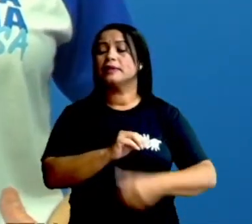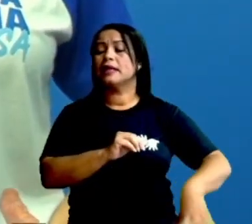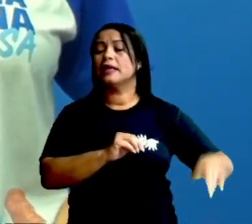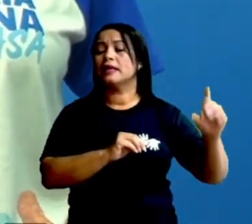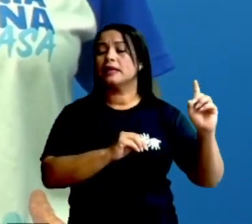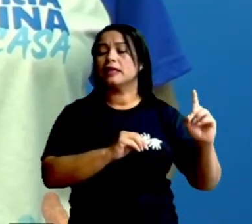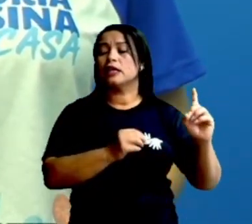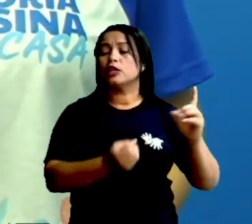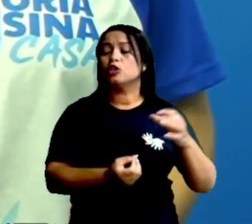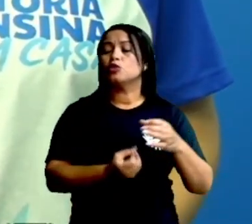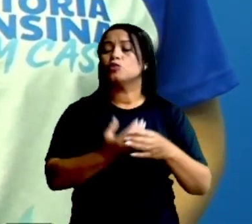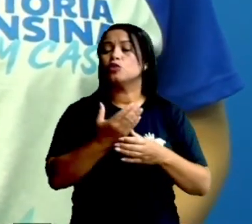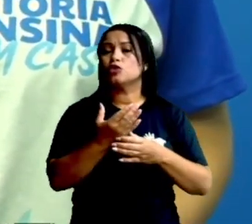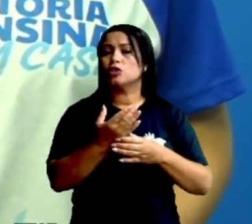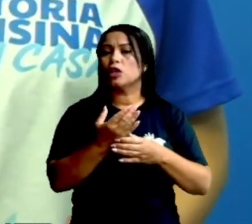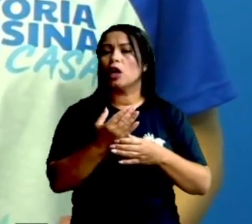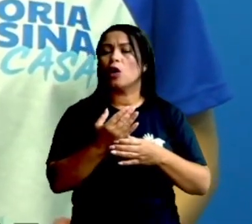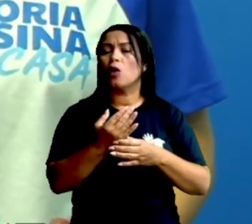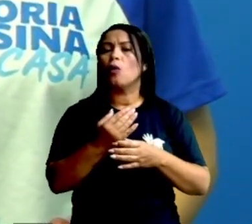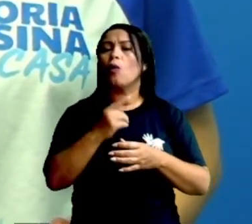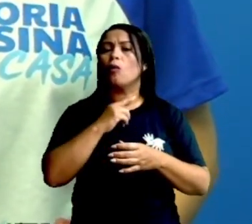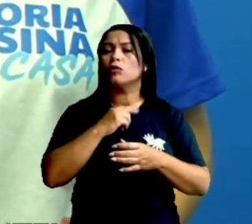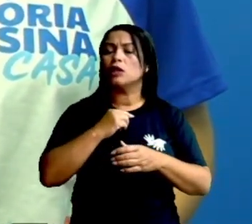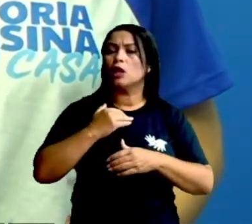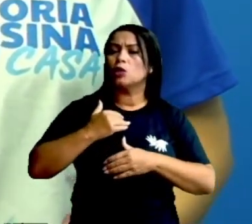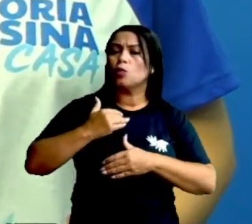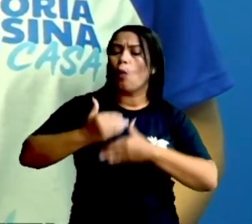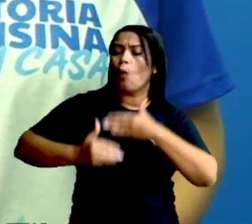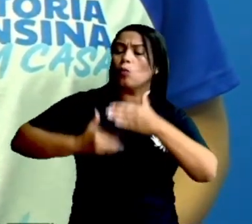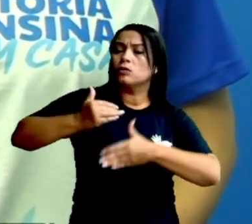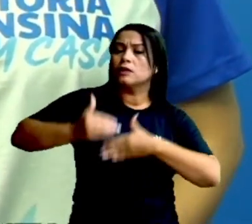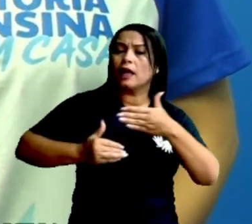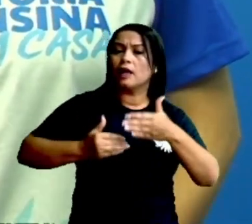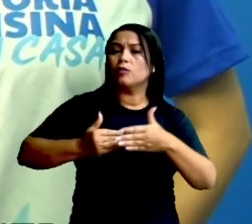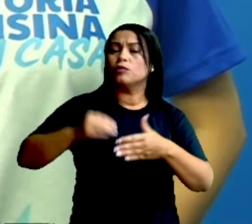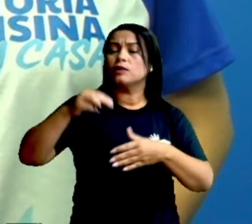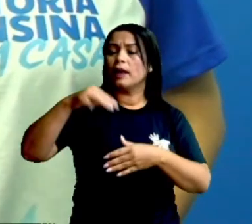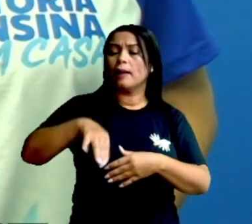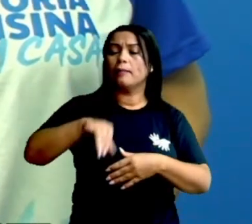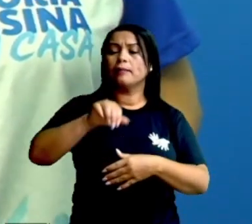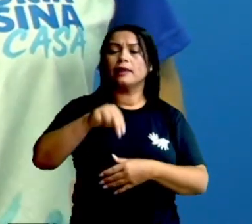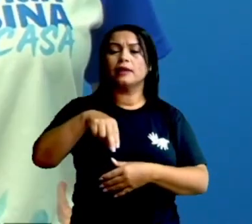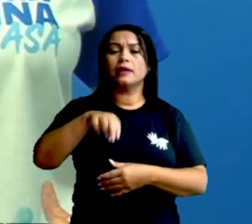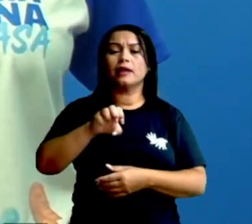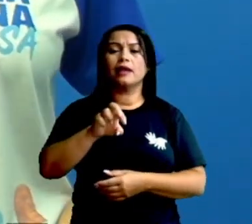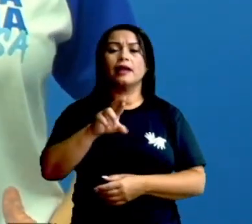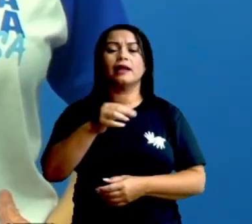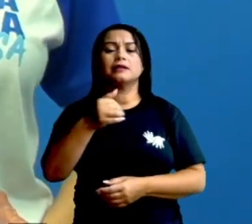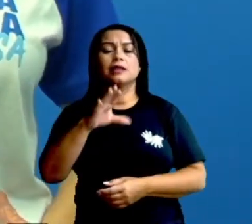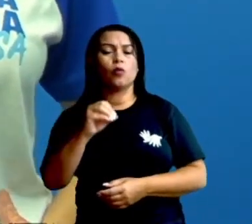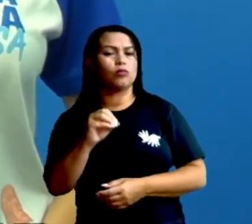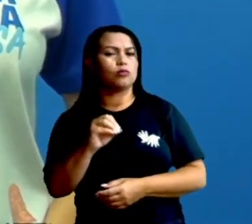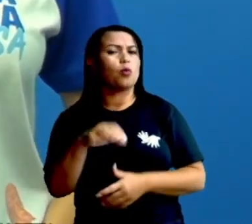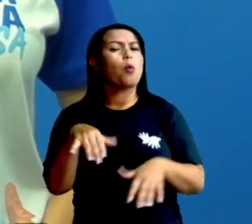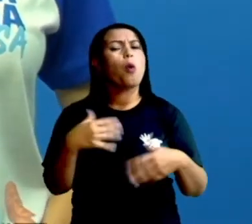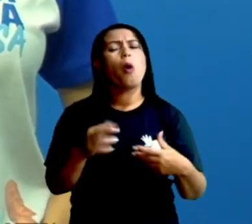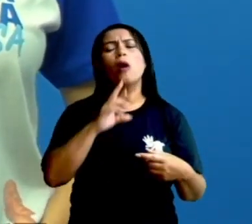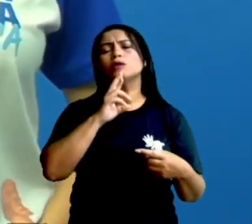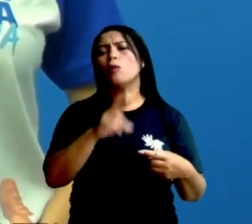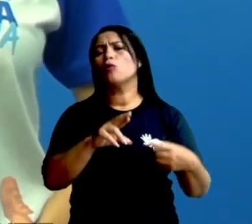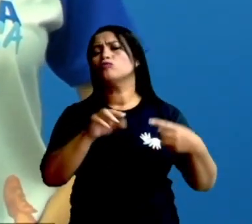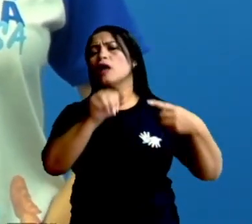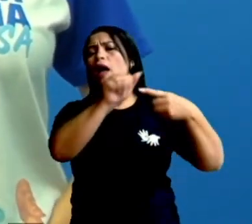letra D, surgiu com o ciclo da mineração. Então, e aí? O que é que vocês acham? Qual seria a resposta